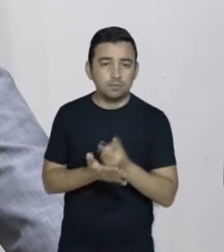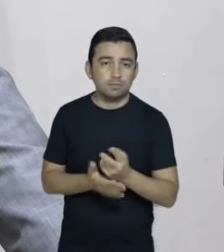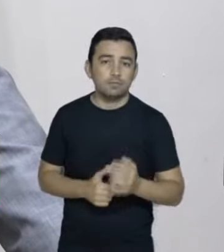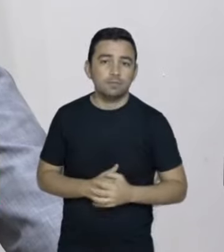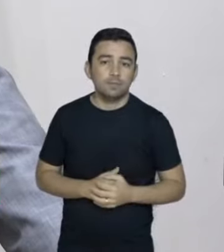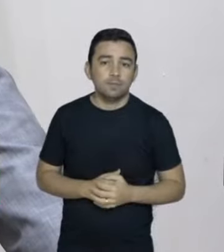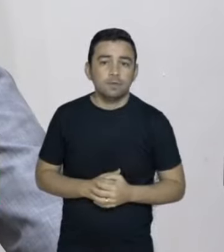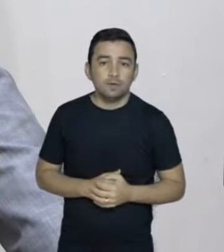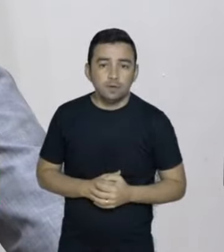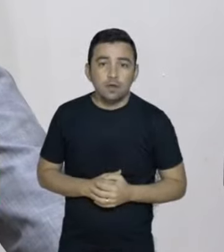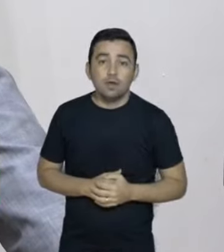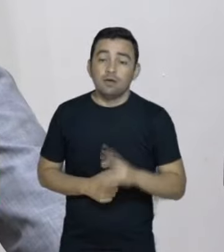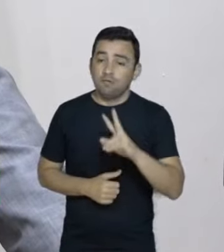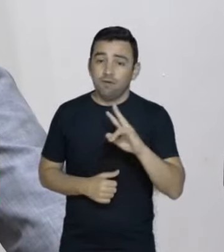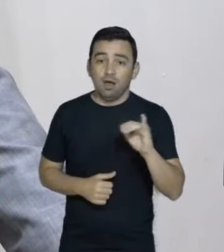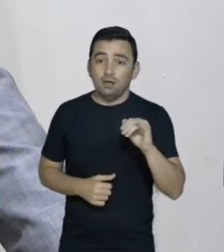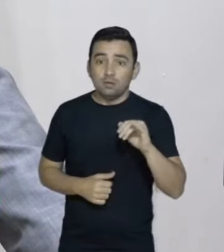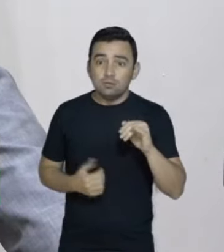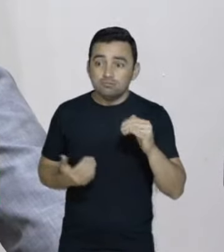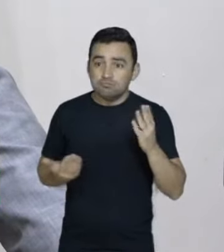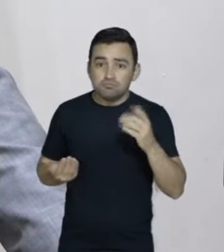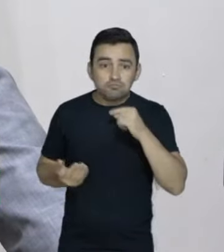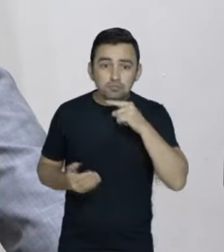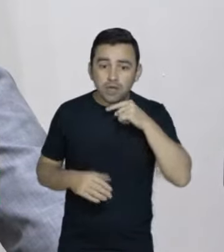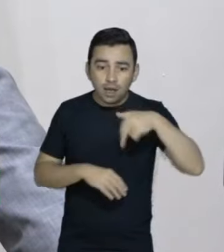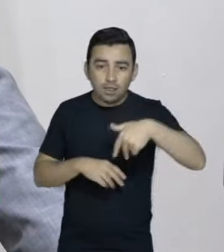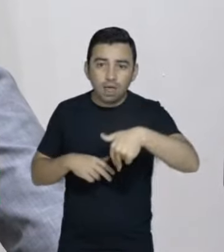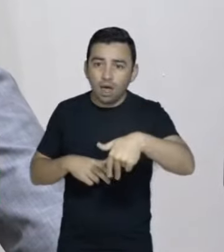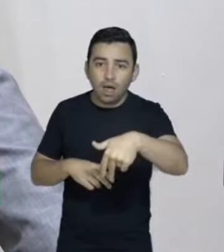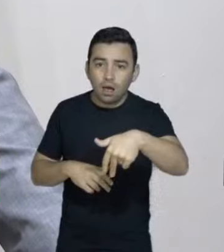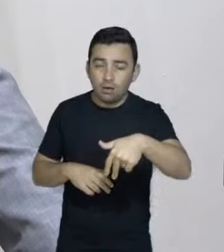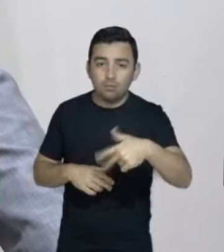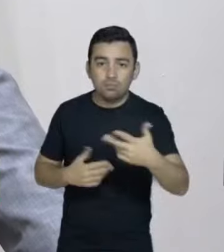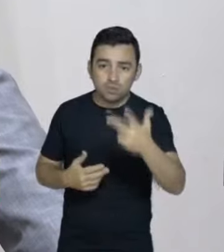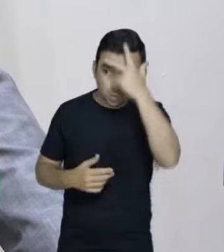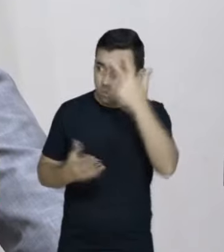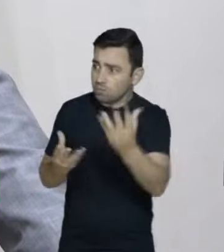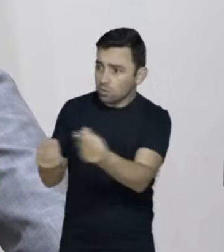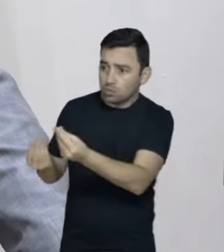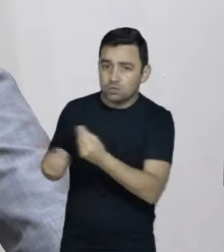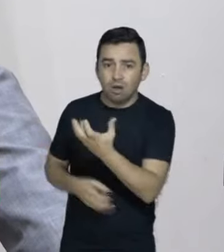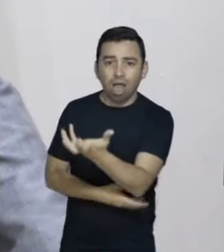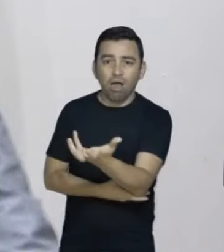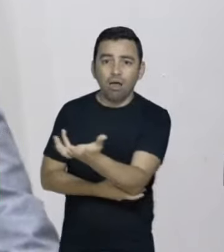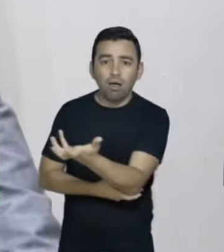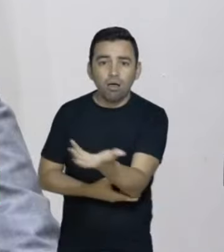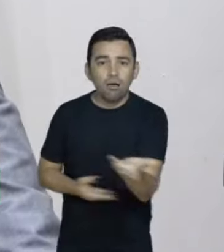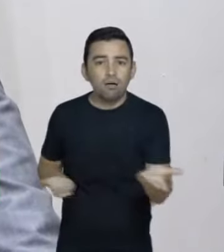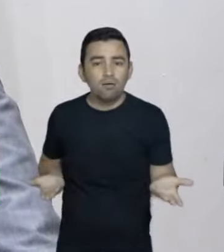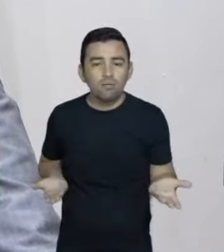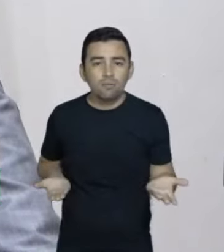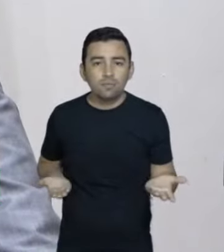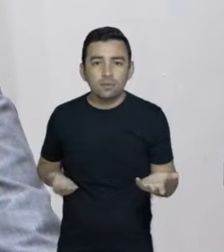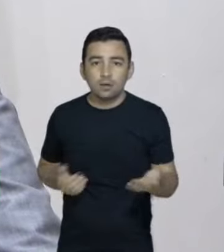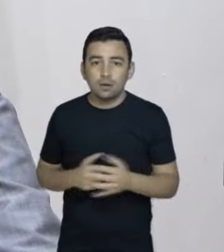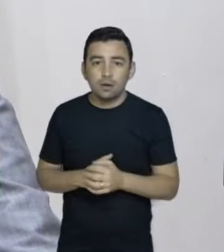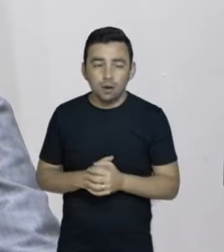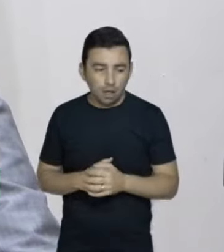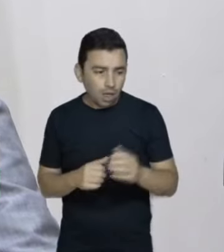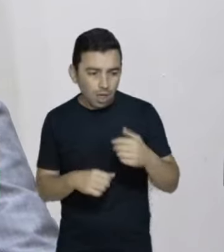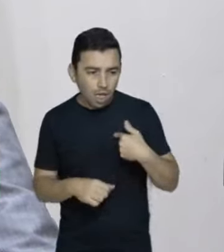Porque vai chegar um ponto que a gente não vai poder mais andar a pé ali na rua. Você para na frente de um mercado, se cuidar do teu